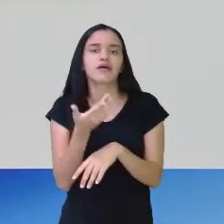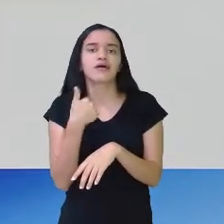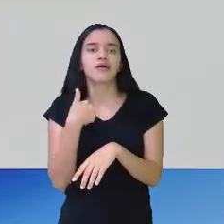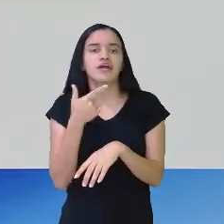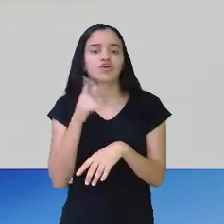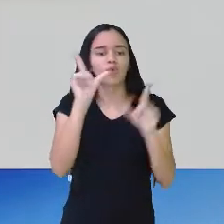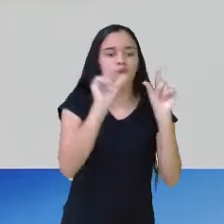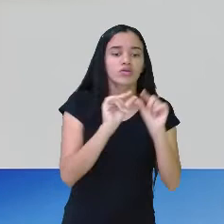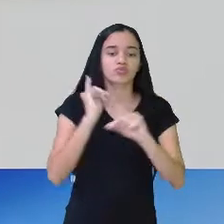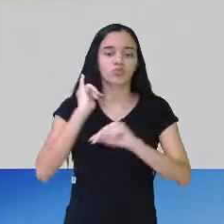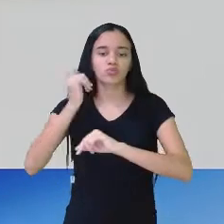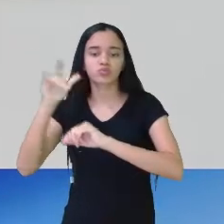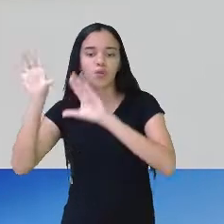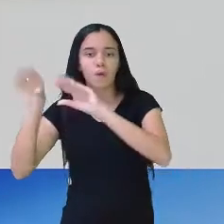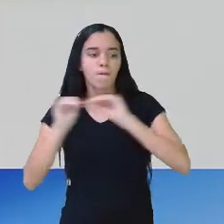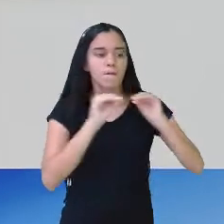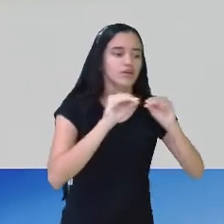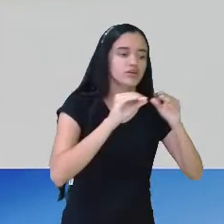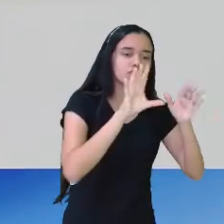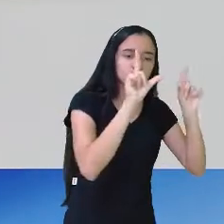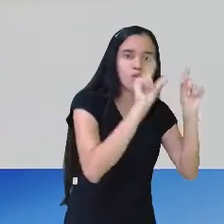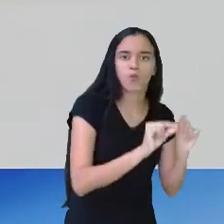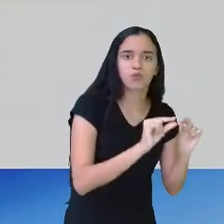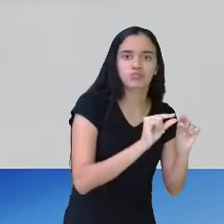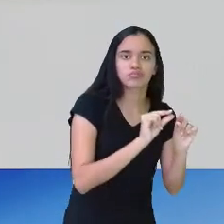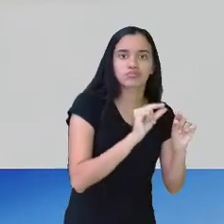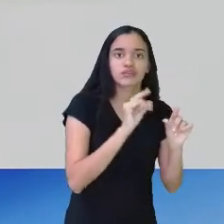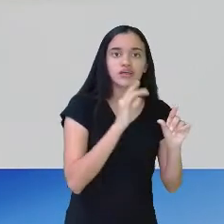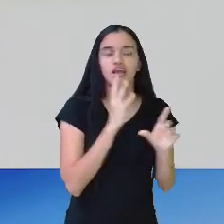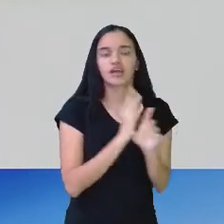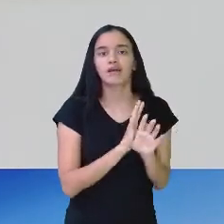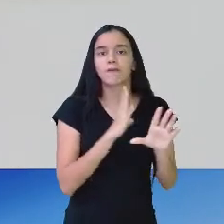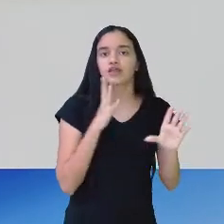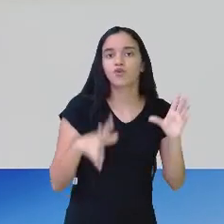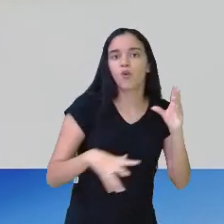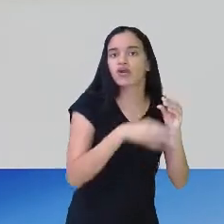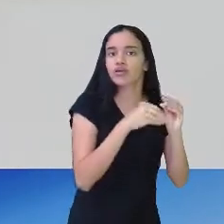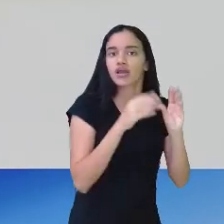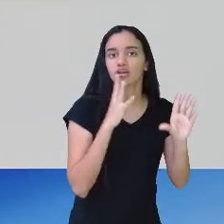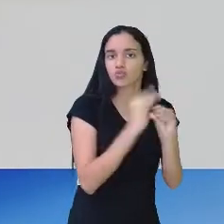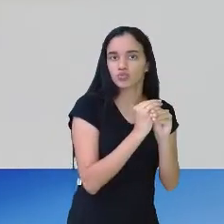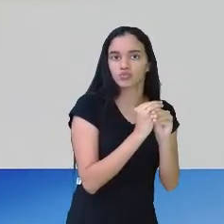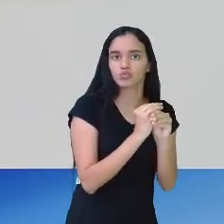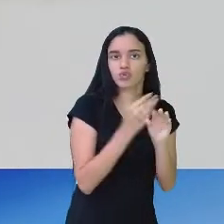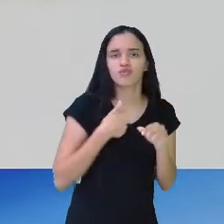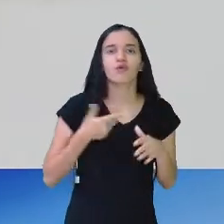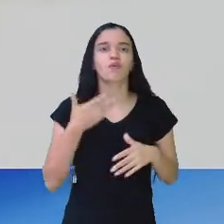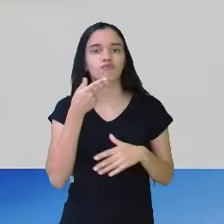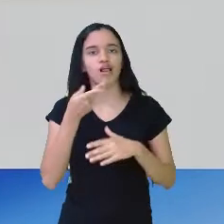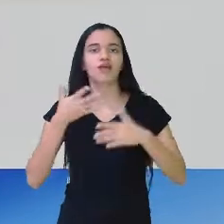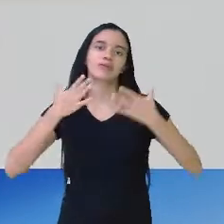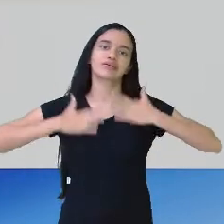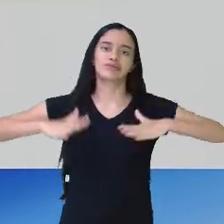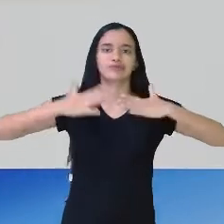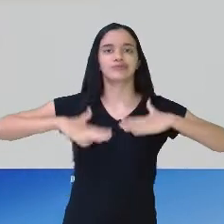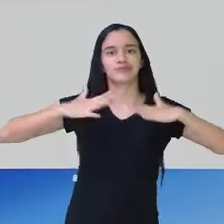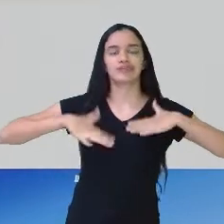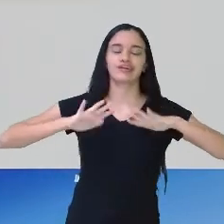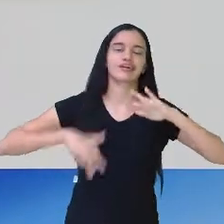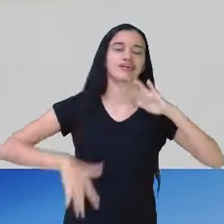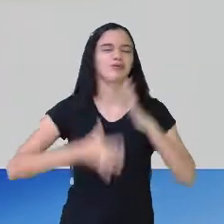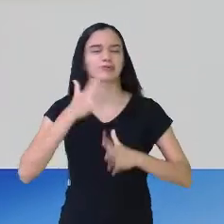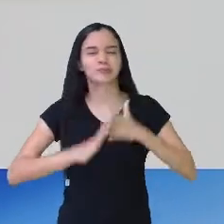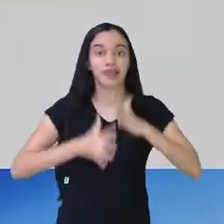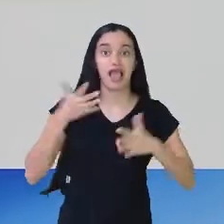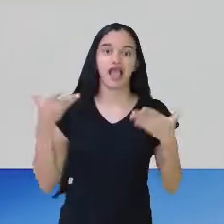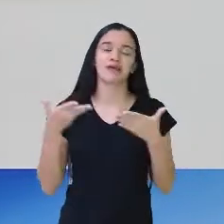e eu resumi esse conto, ele não é um resumo de um conto. Vou até falar um pouco mais devagar, né, gente, que eu emendei agora.